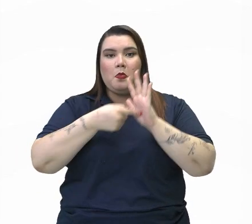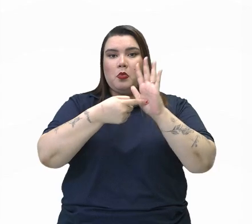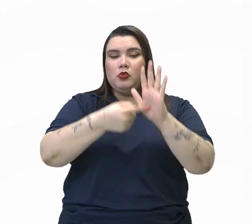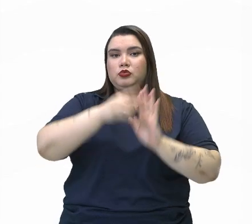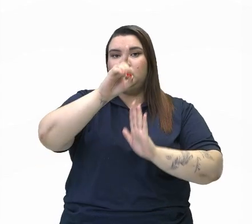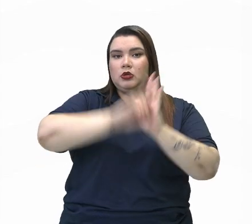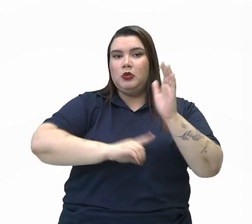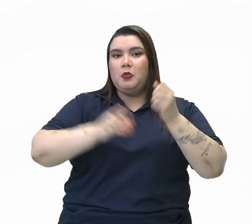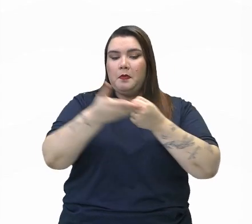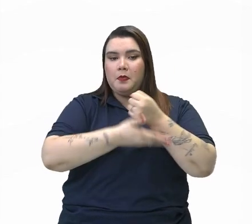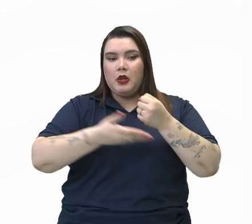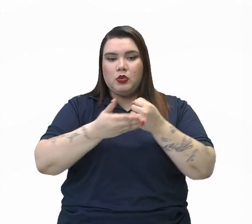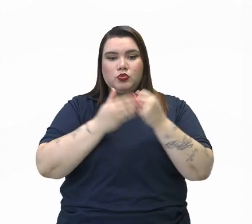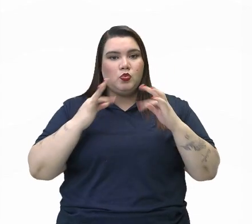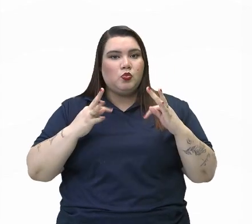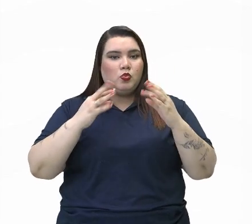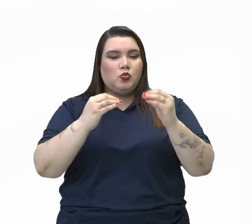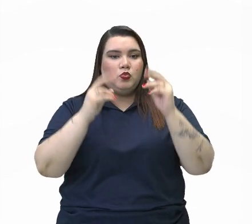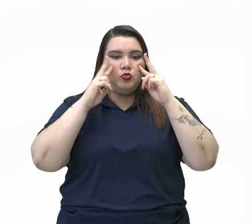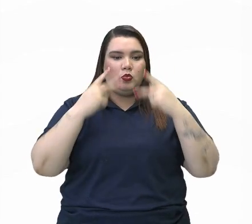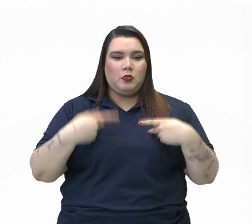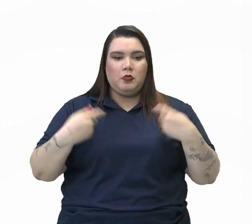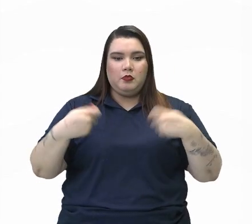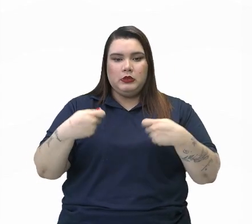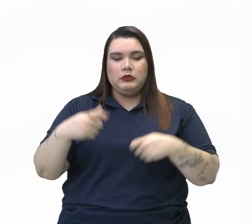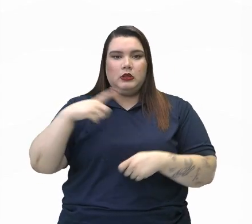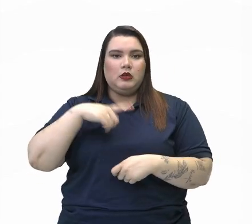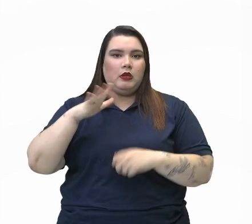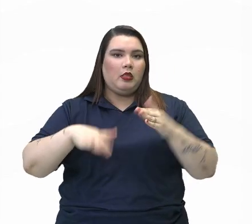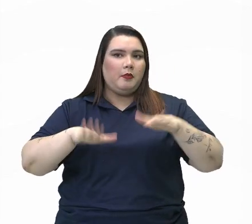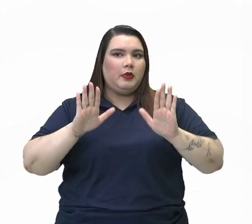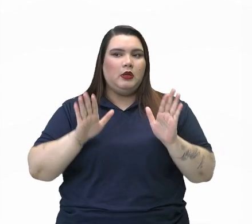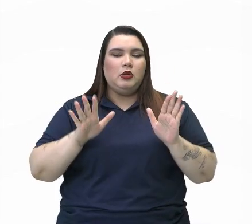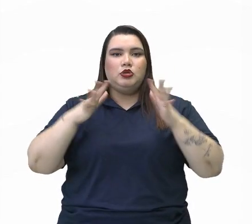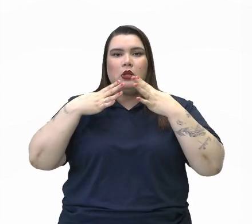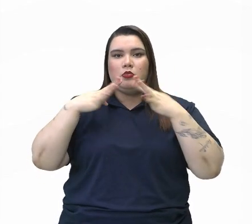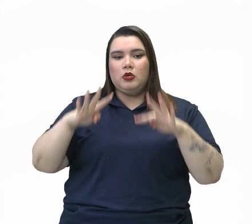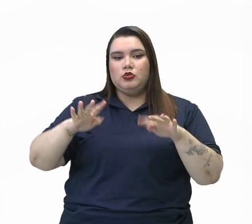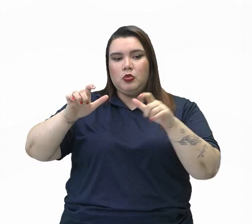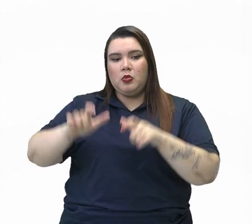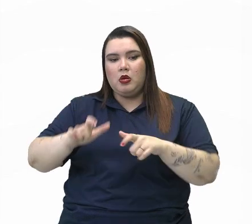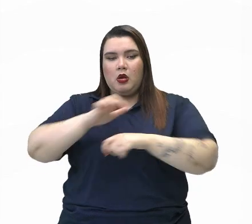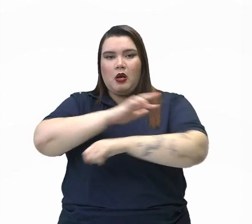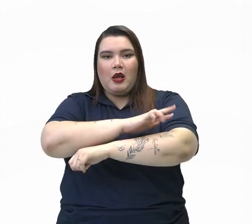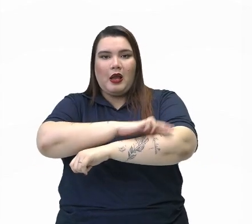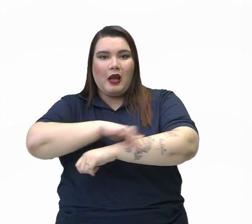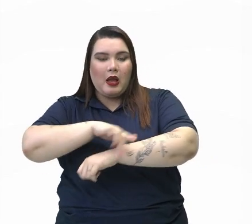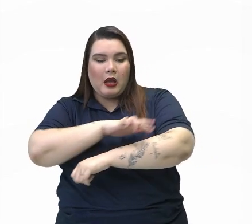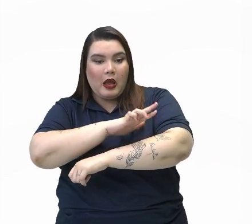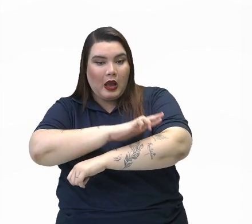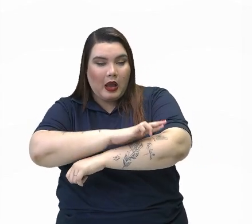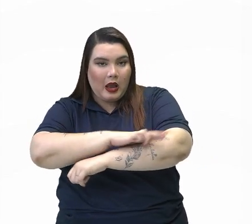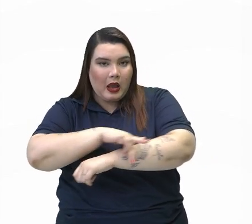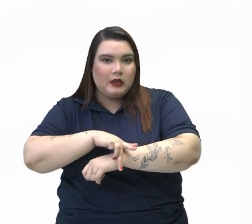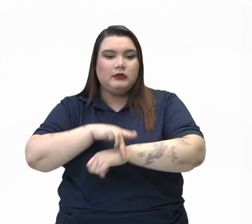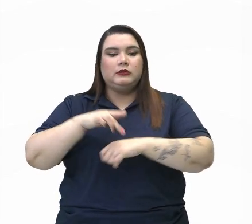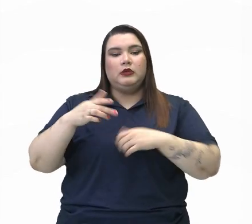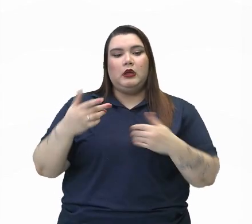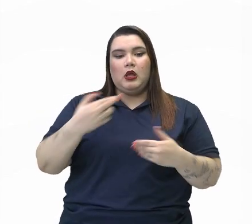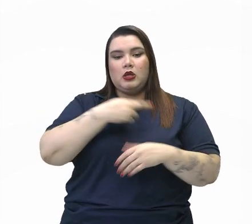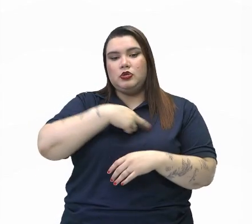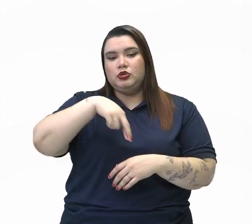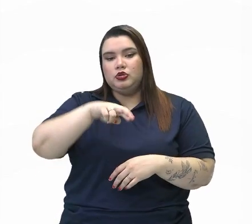fundamentais que todos os seres humanos devem ter, independentemente da nacionalidade, raça, religião, gênero, orientação